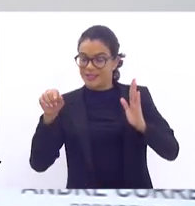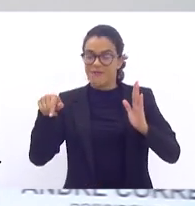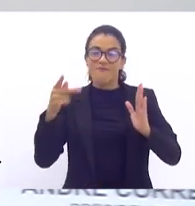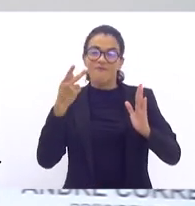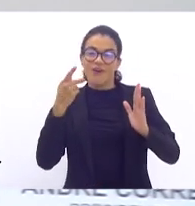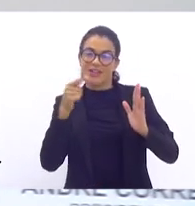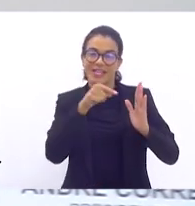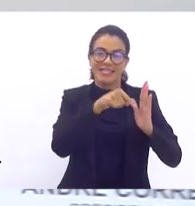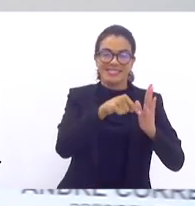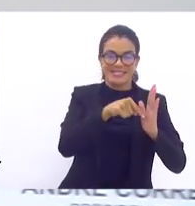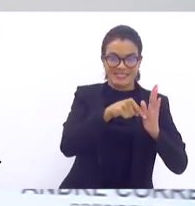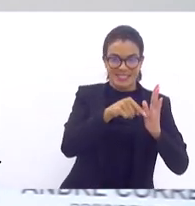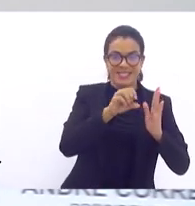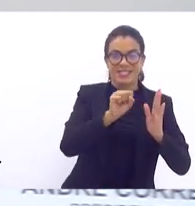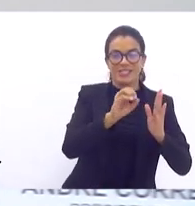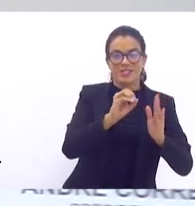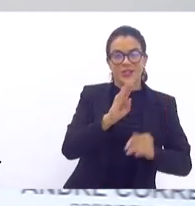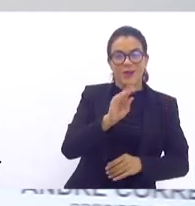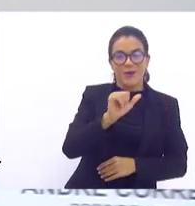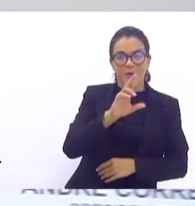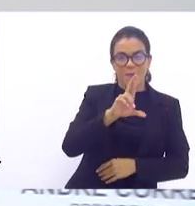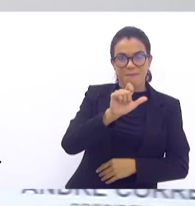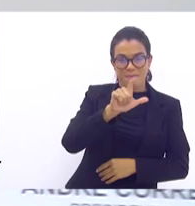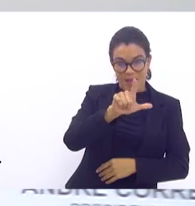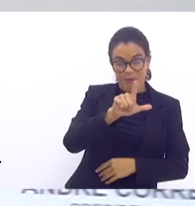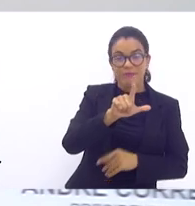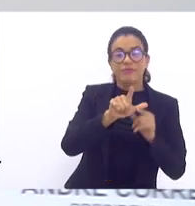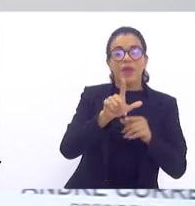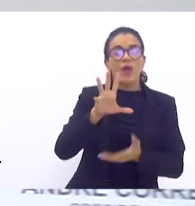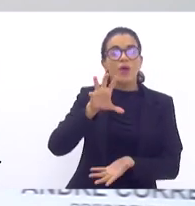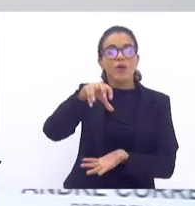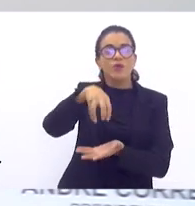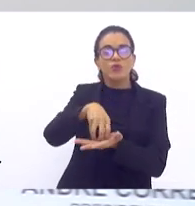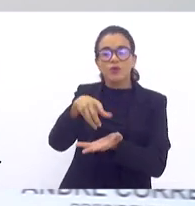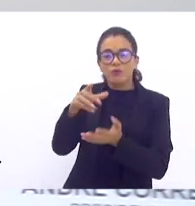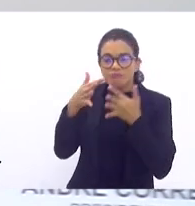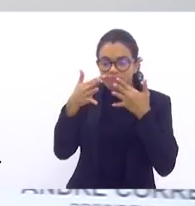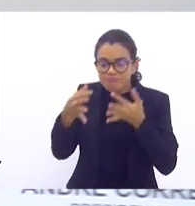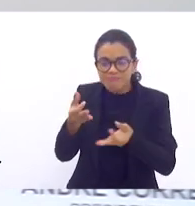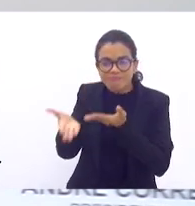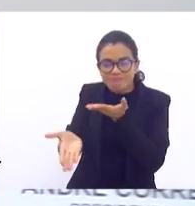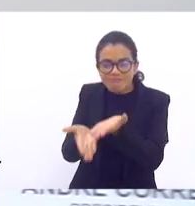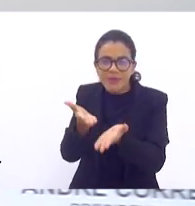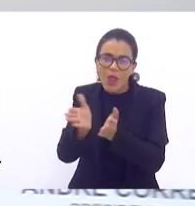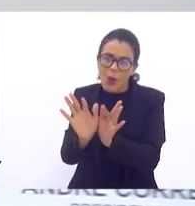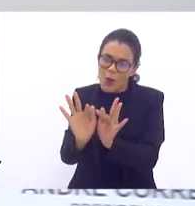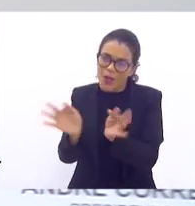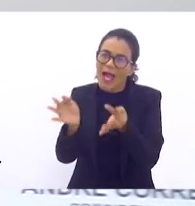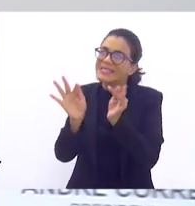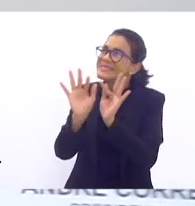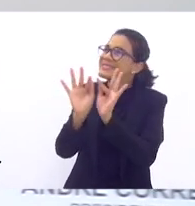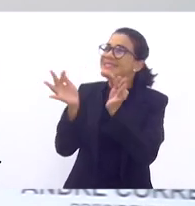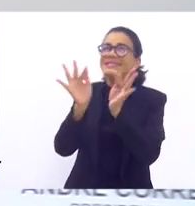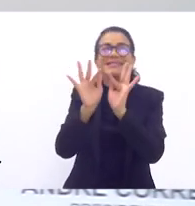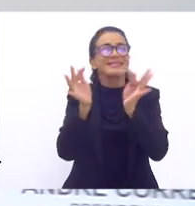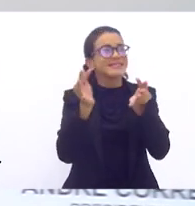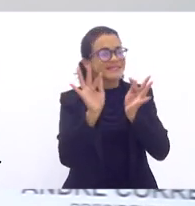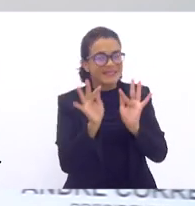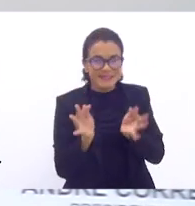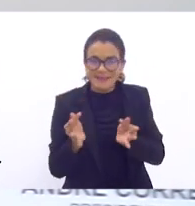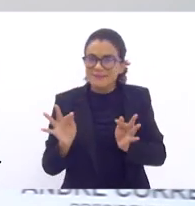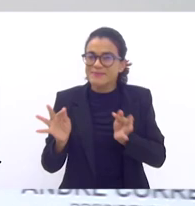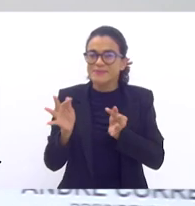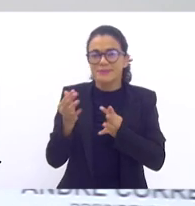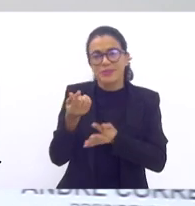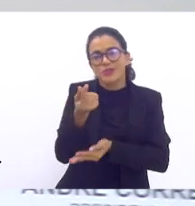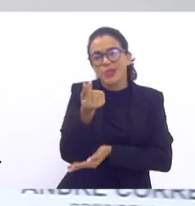que eu sou mais conhecidas é de um núcleo de atenção às crianças humilde ainda uma cidade né com pouco